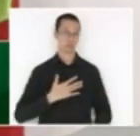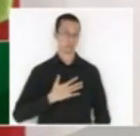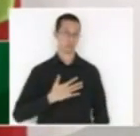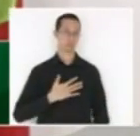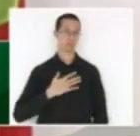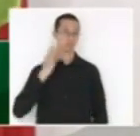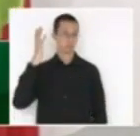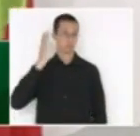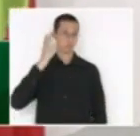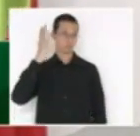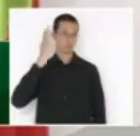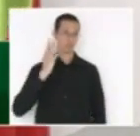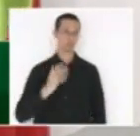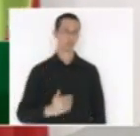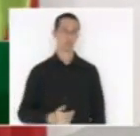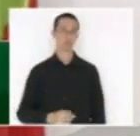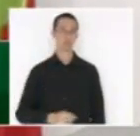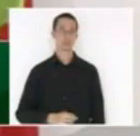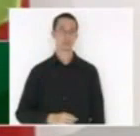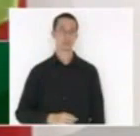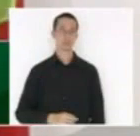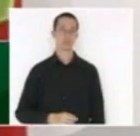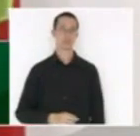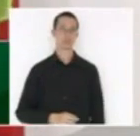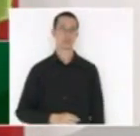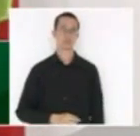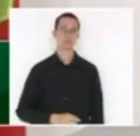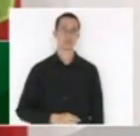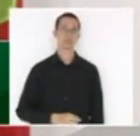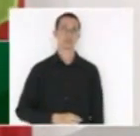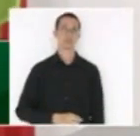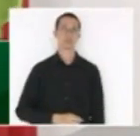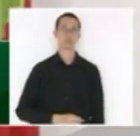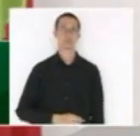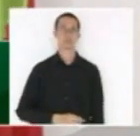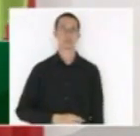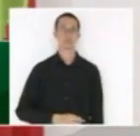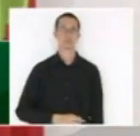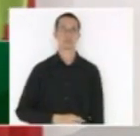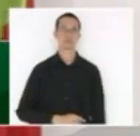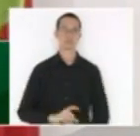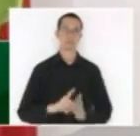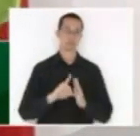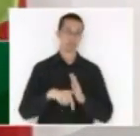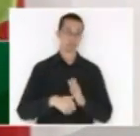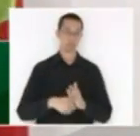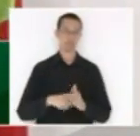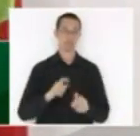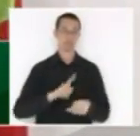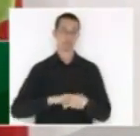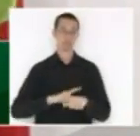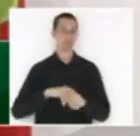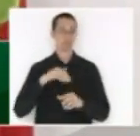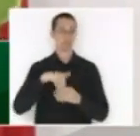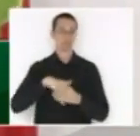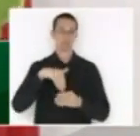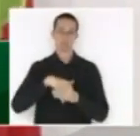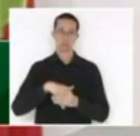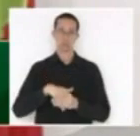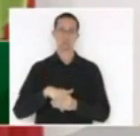essas minhas manifestações e, é claro, que no decorrer da votação desse projeto, nós também